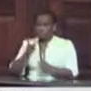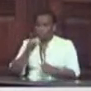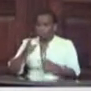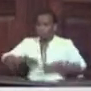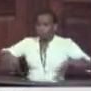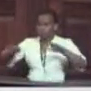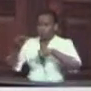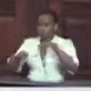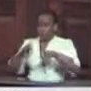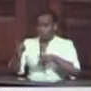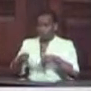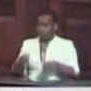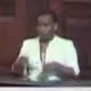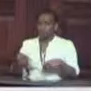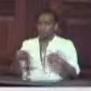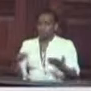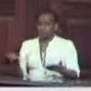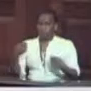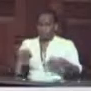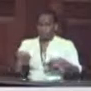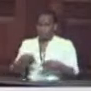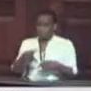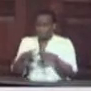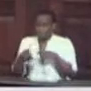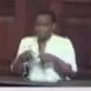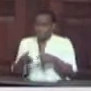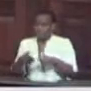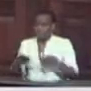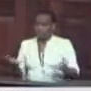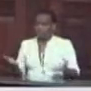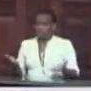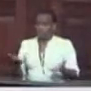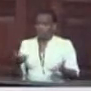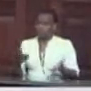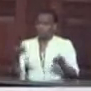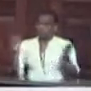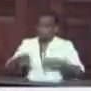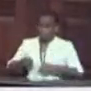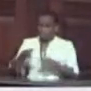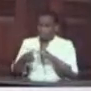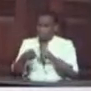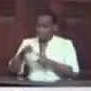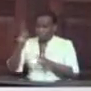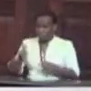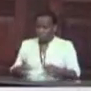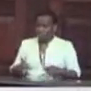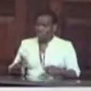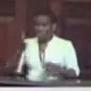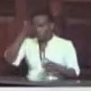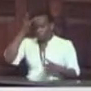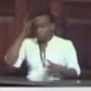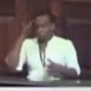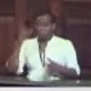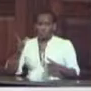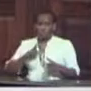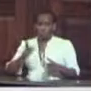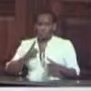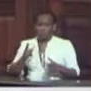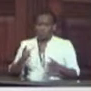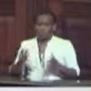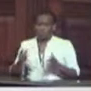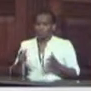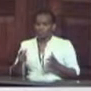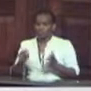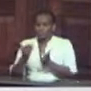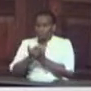população nós estamos reis atingindo direitos poderíamos restringir os direitos para aqueles que teriam